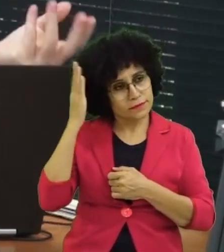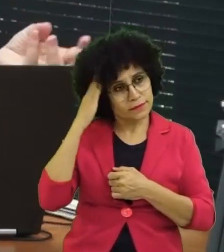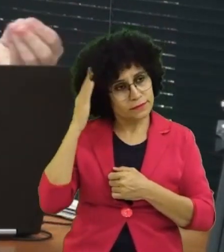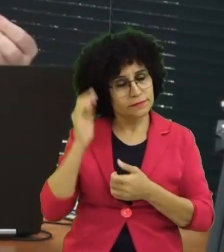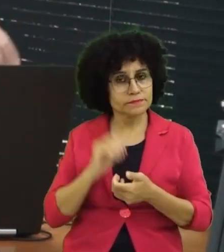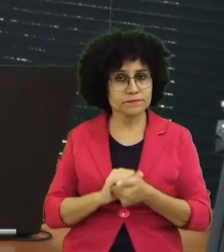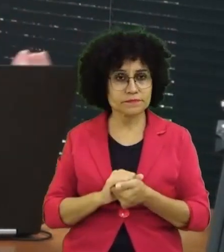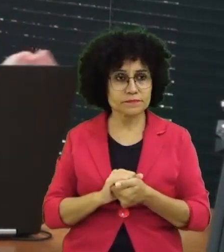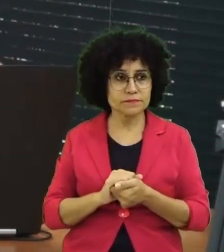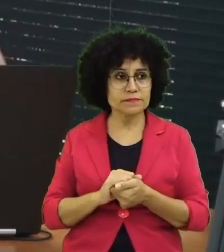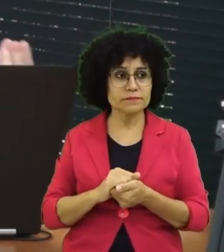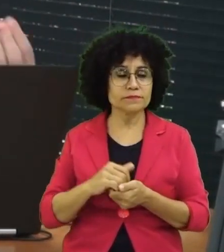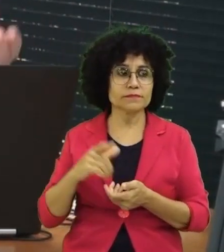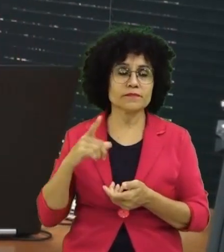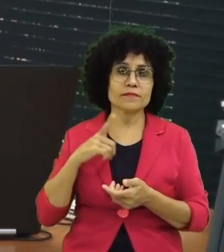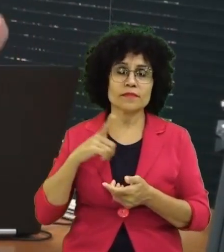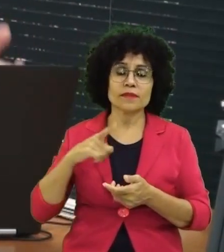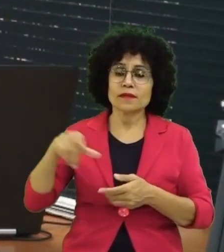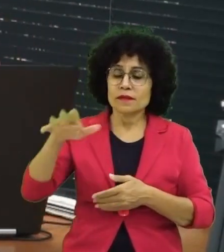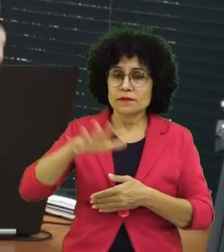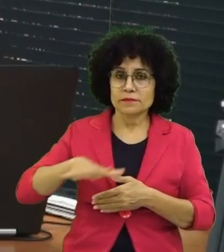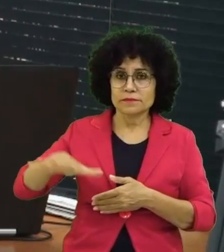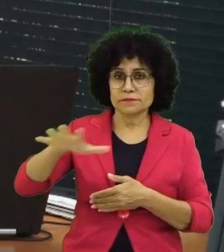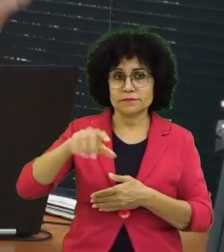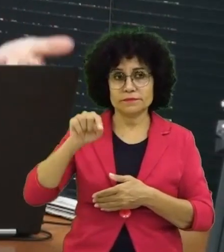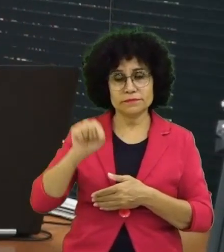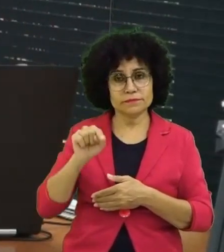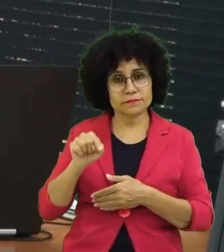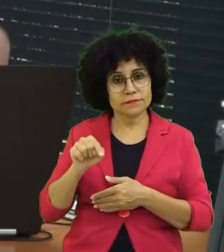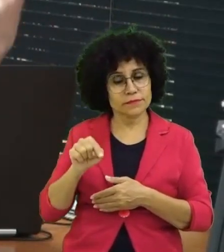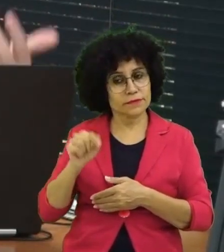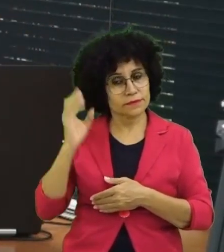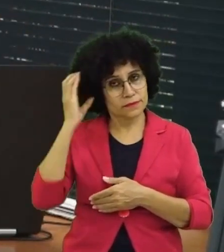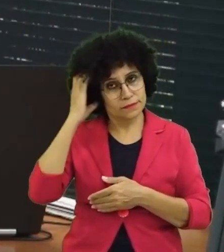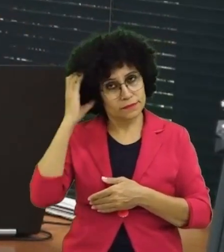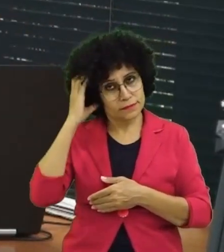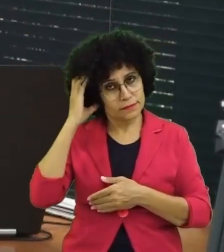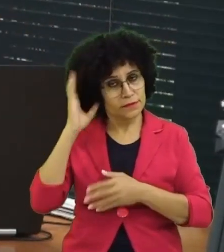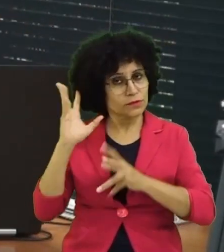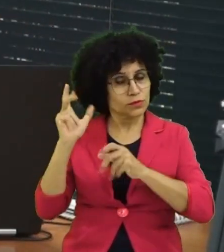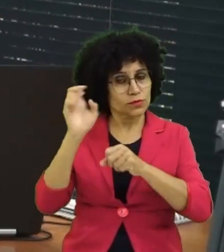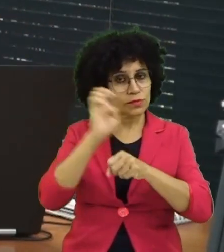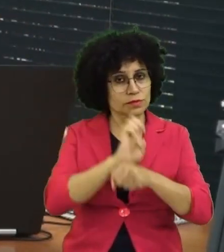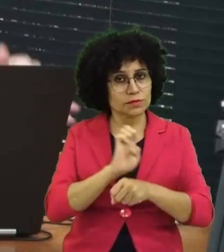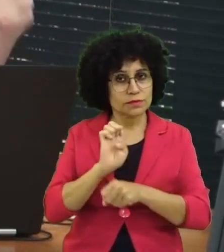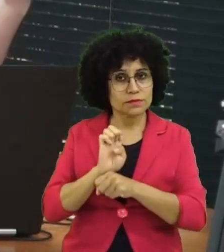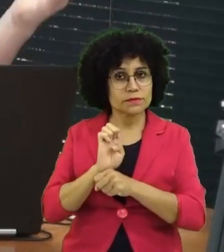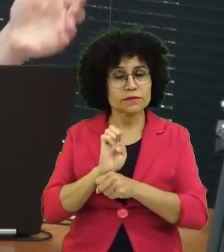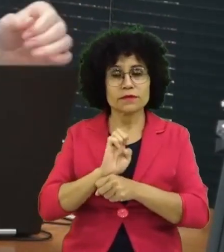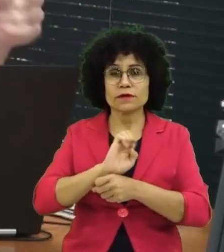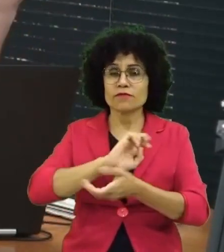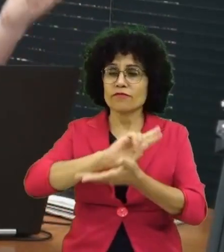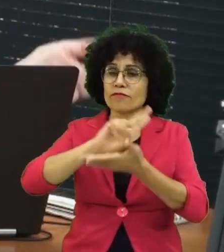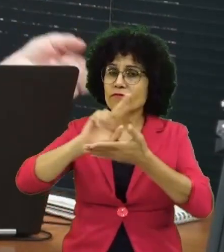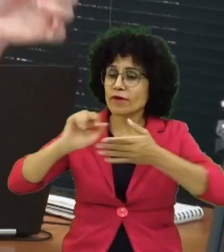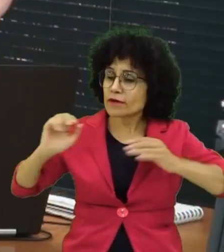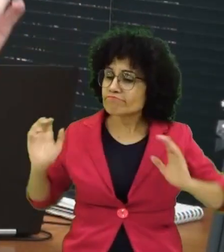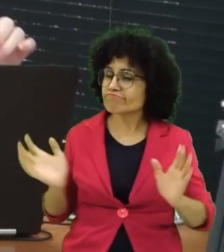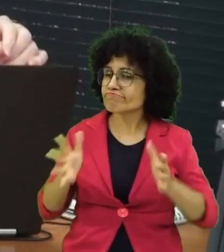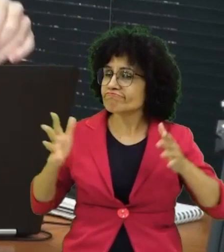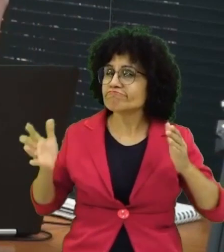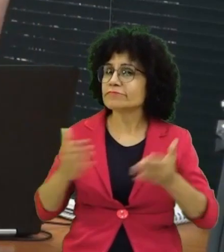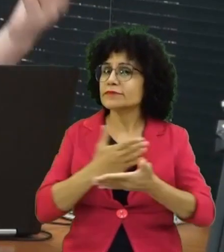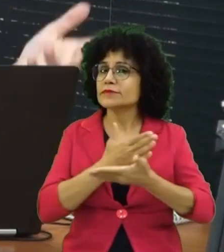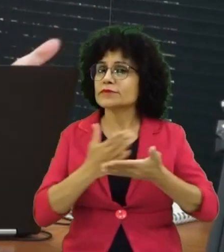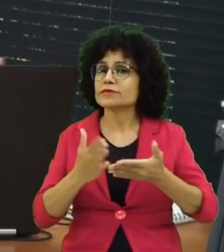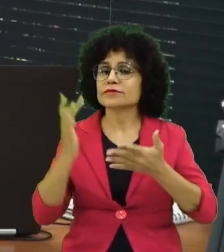já está atuando um tempo nessa área aqui na capital e, lógico, né, para todo o estado. E com grandes iniciativas e resultados, como o senhor